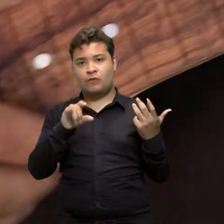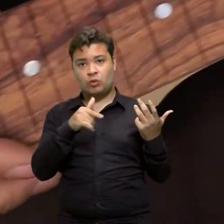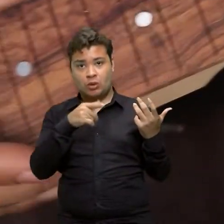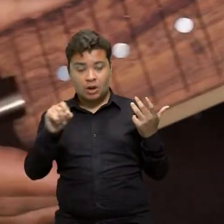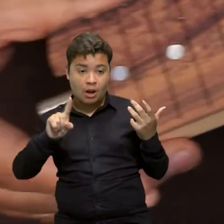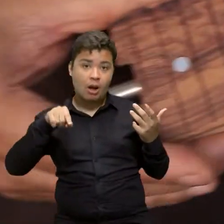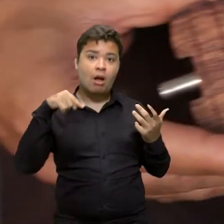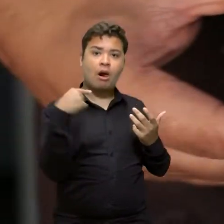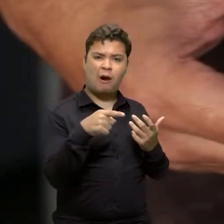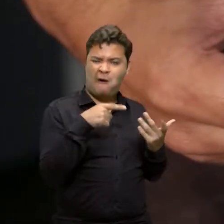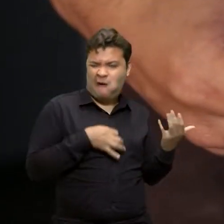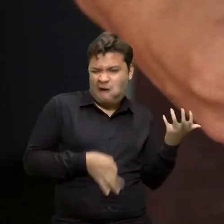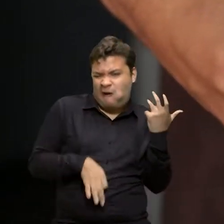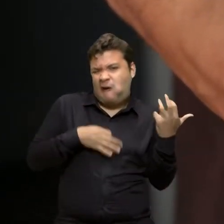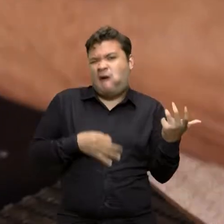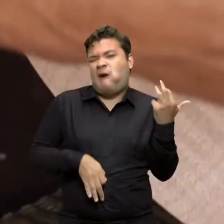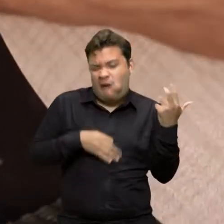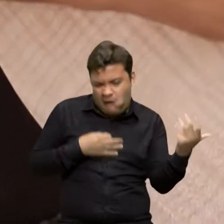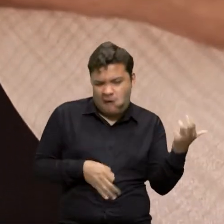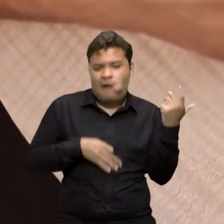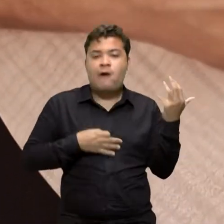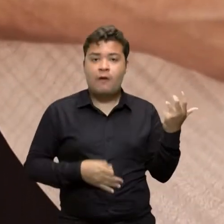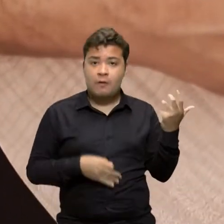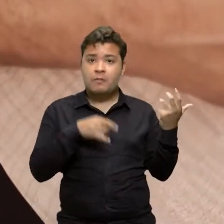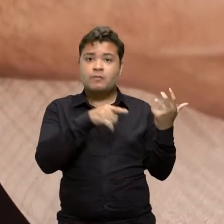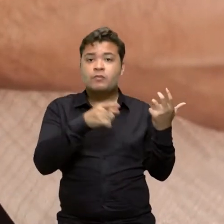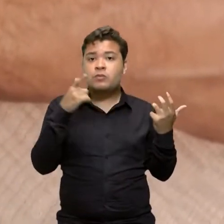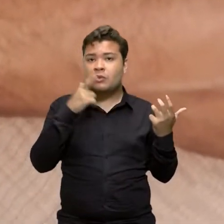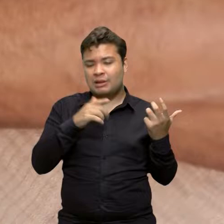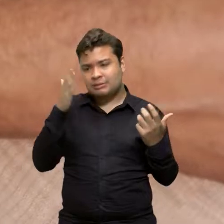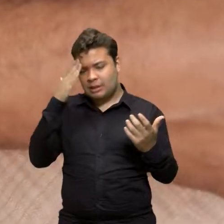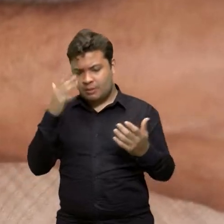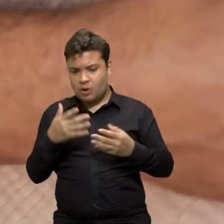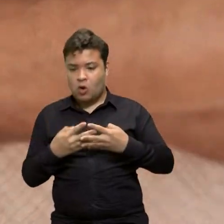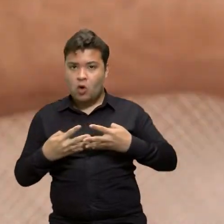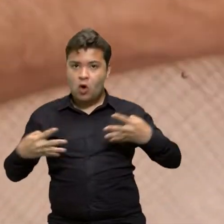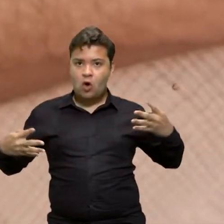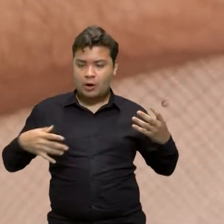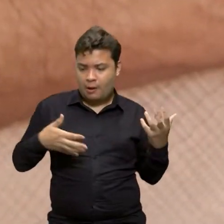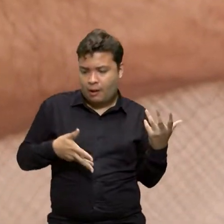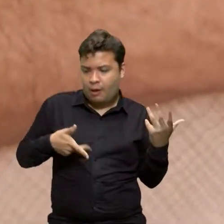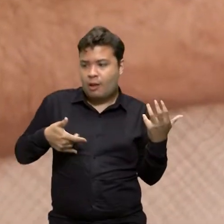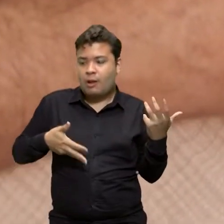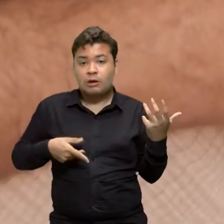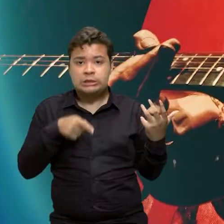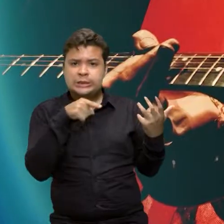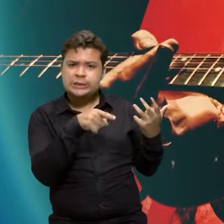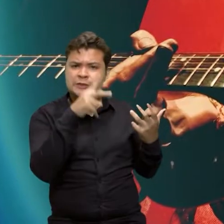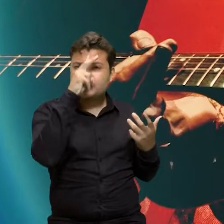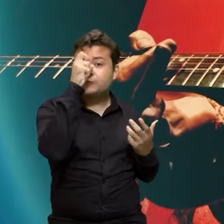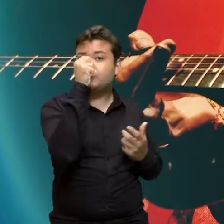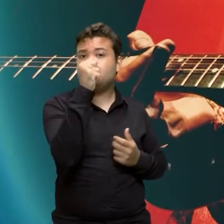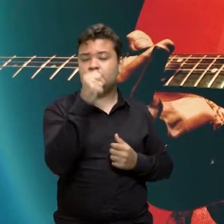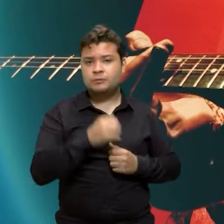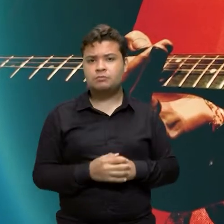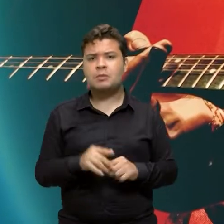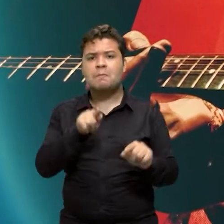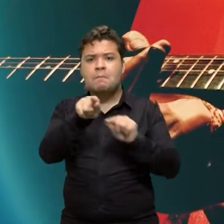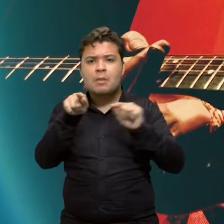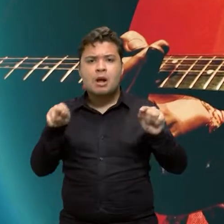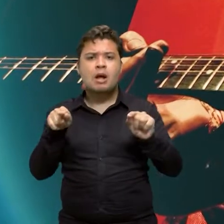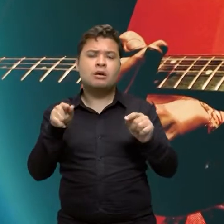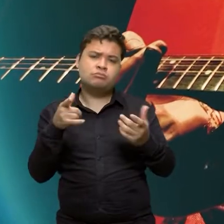anos 30 para dar mais potência aos instrumentos de corda. Muitos artistas dos palcos